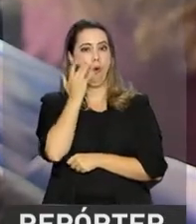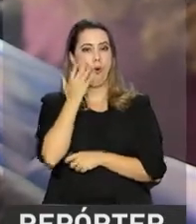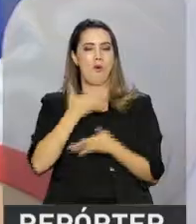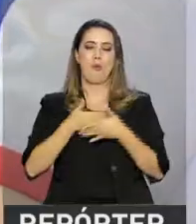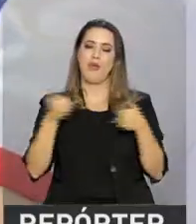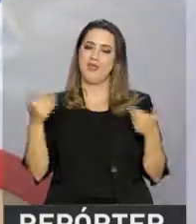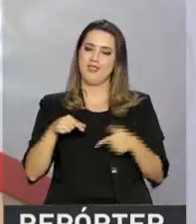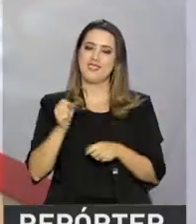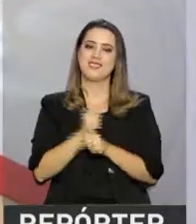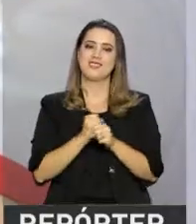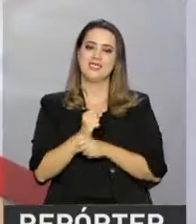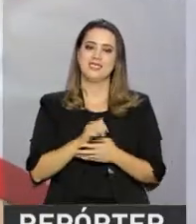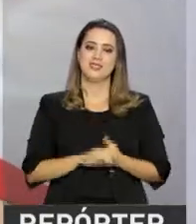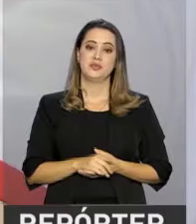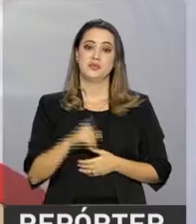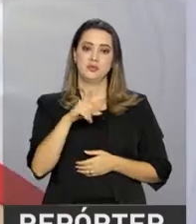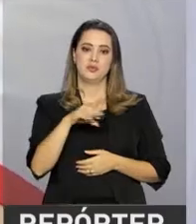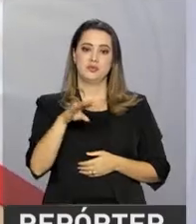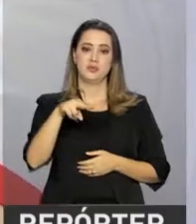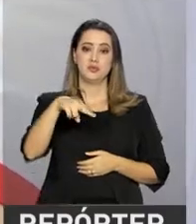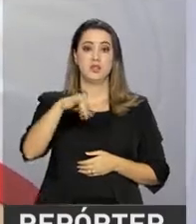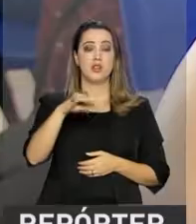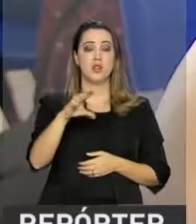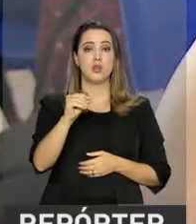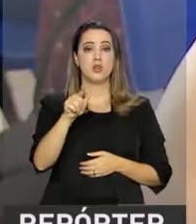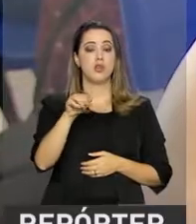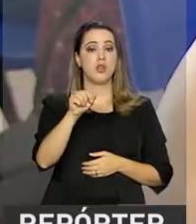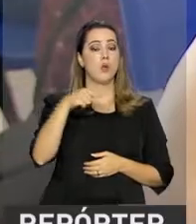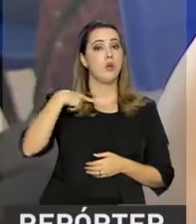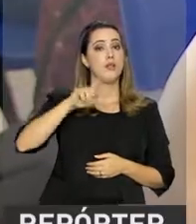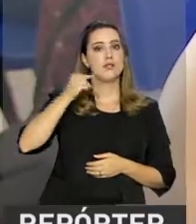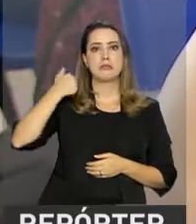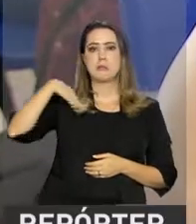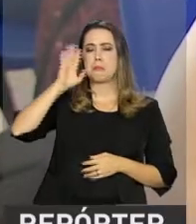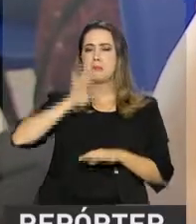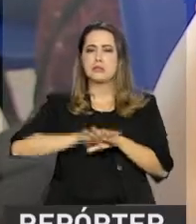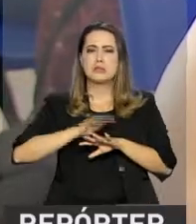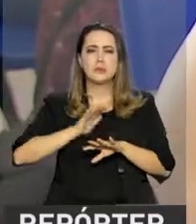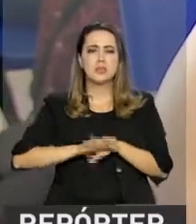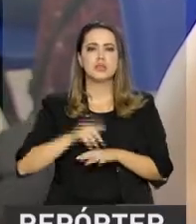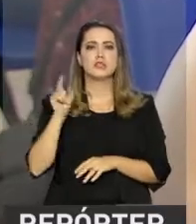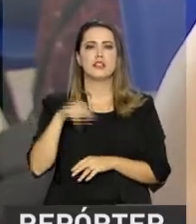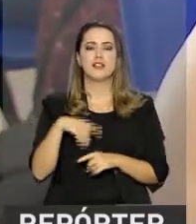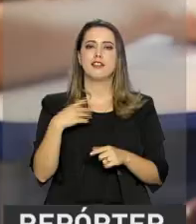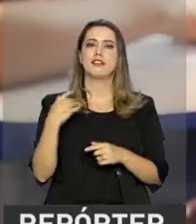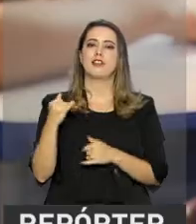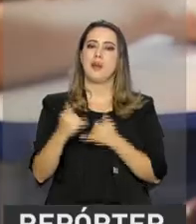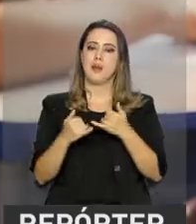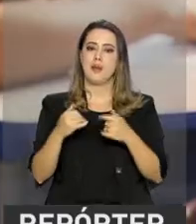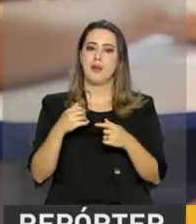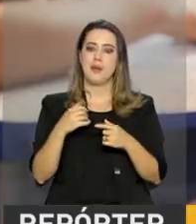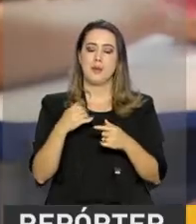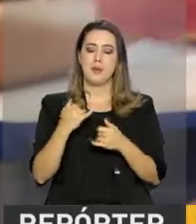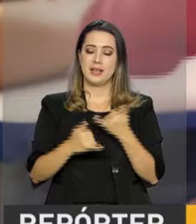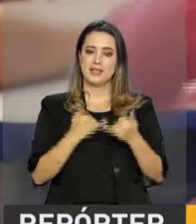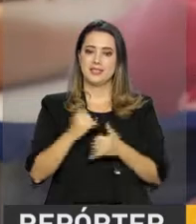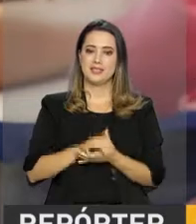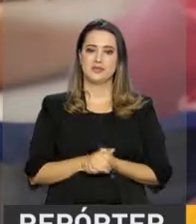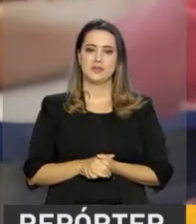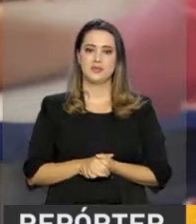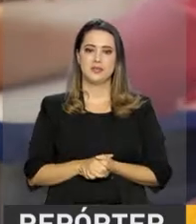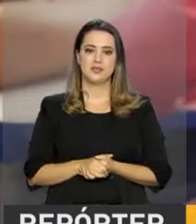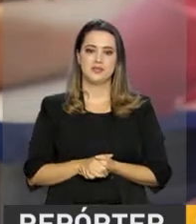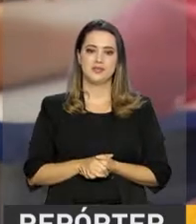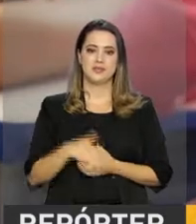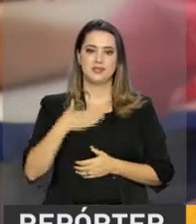passado já para nicolas matemática é mais do que uma disciplina é diversão porque eu mais gosto a